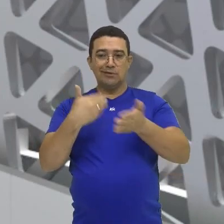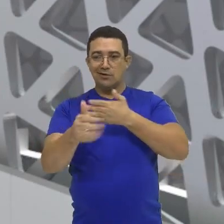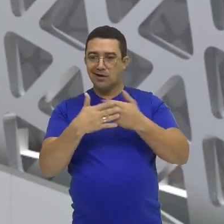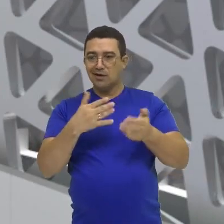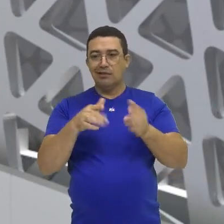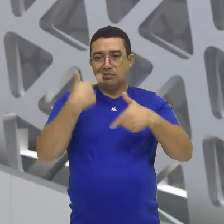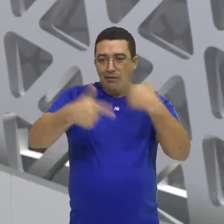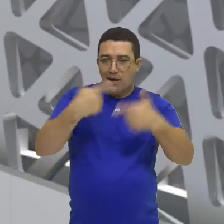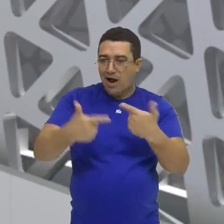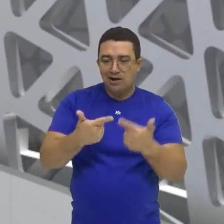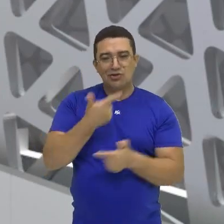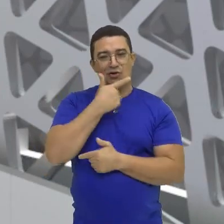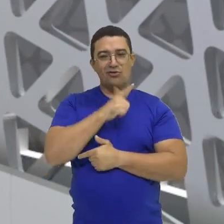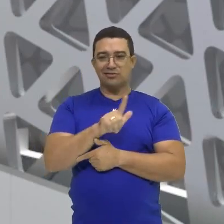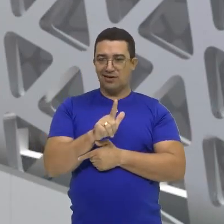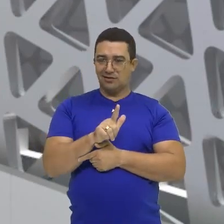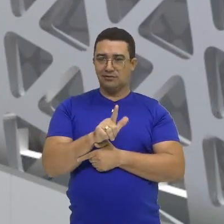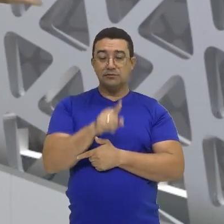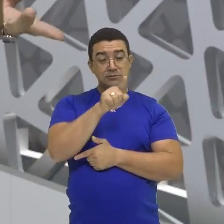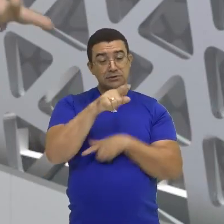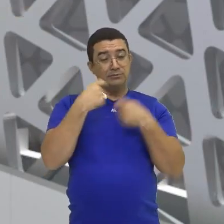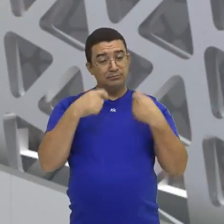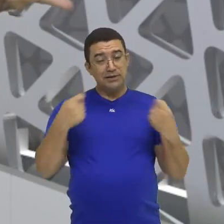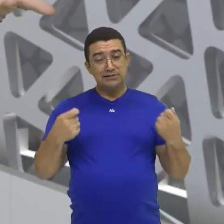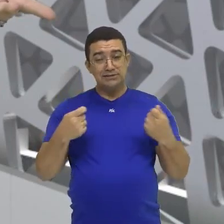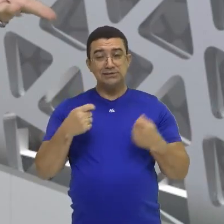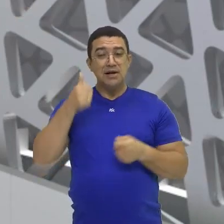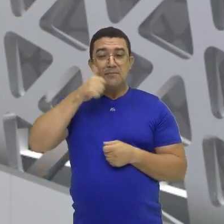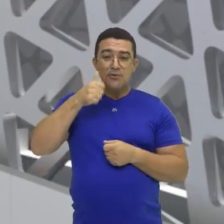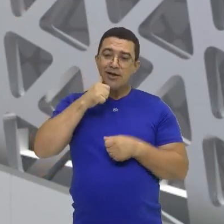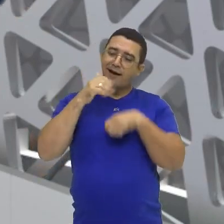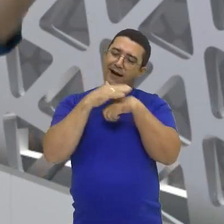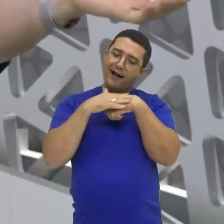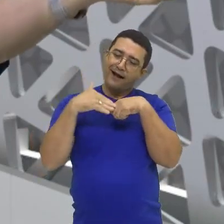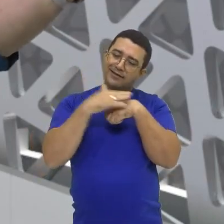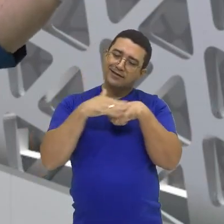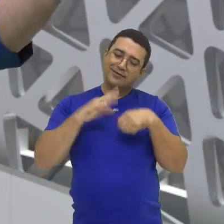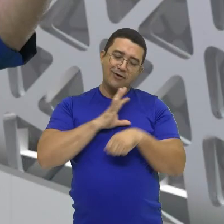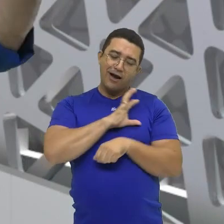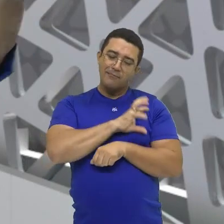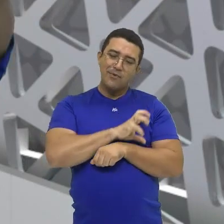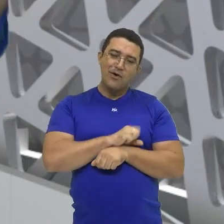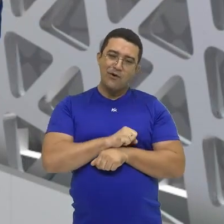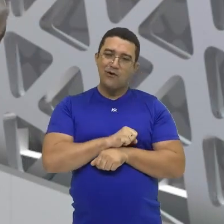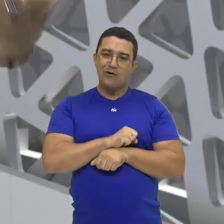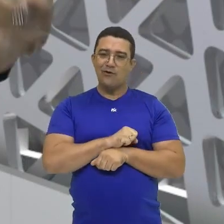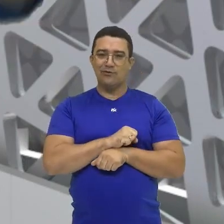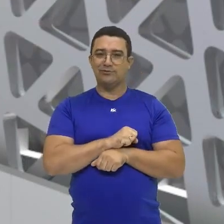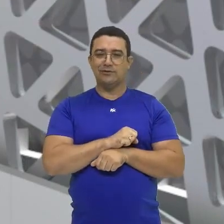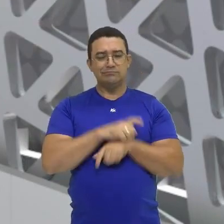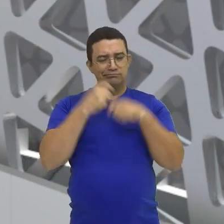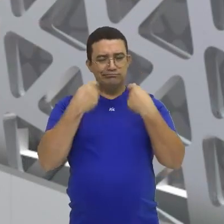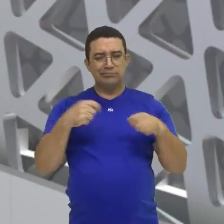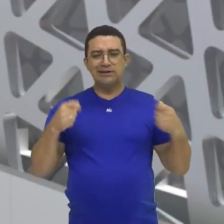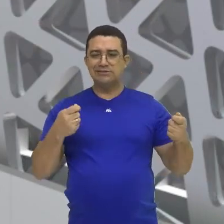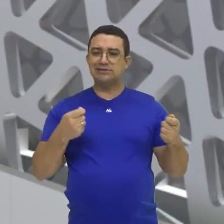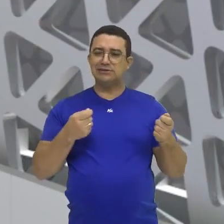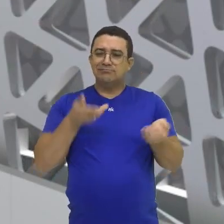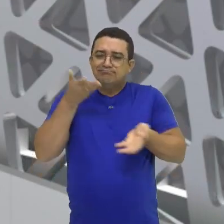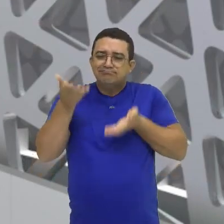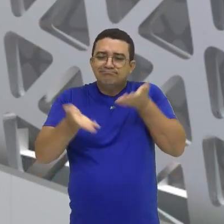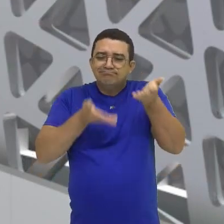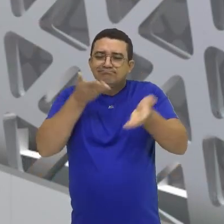Não caia nessa. Trate a mulher com muito amor e carinho. É para isso que nós somos feitos, né? Para ser amada, ser bem